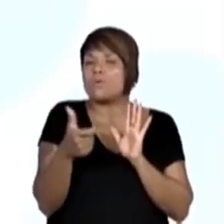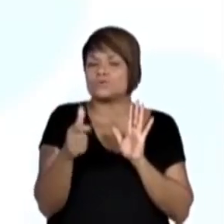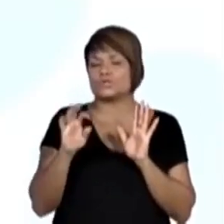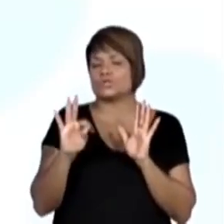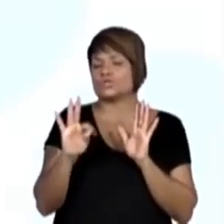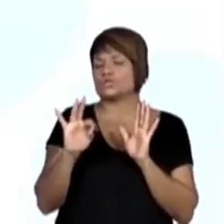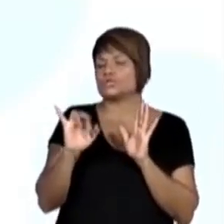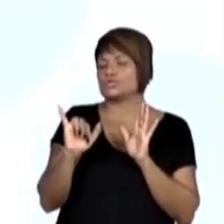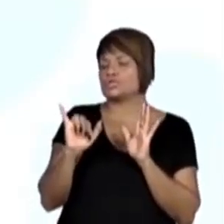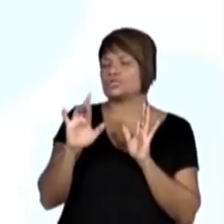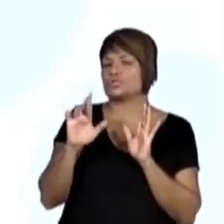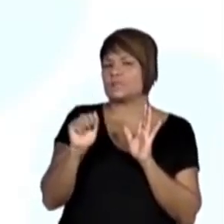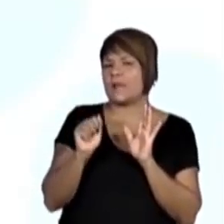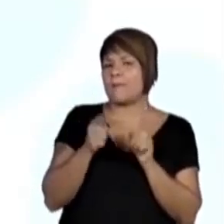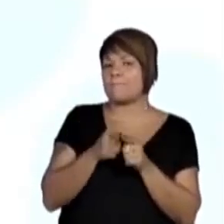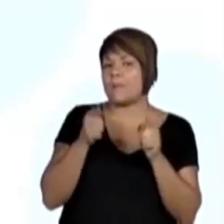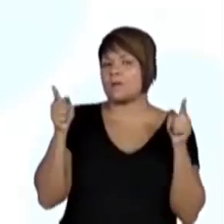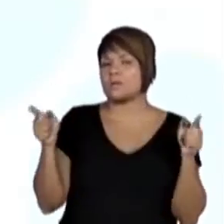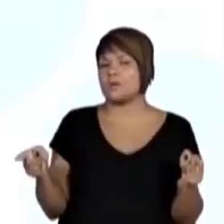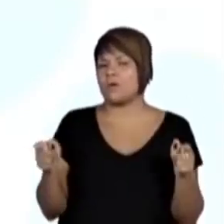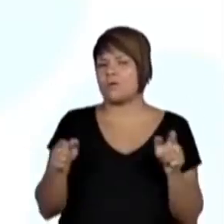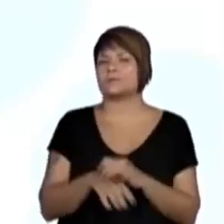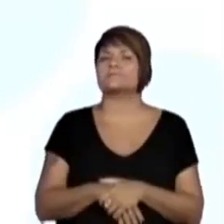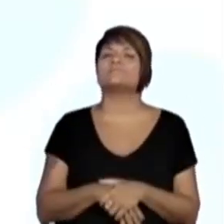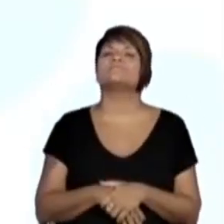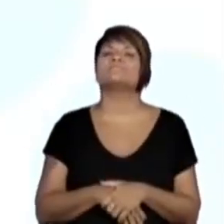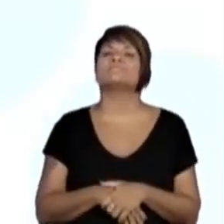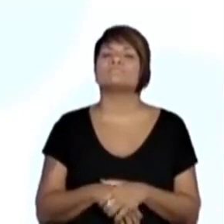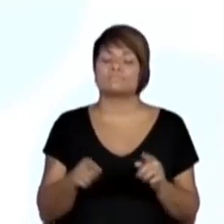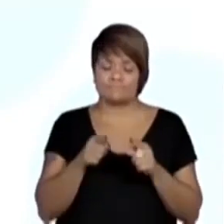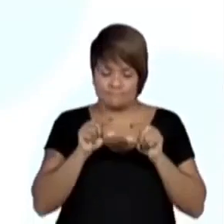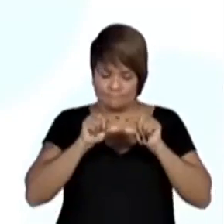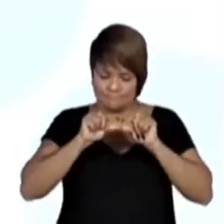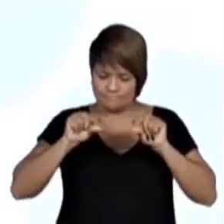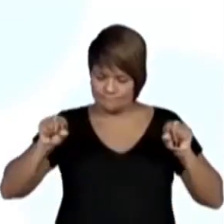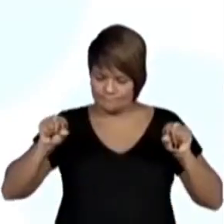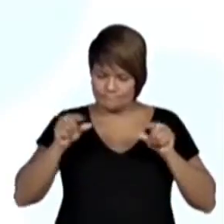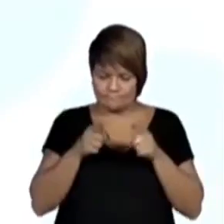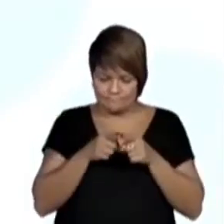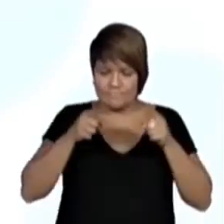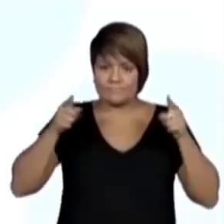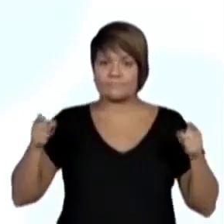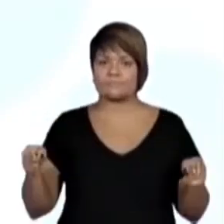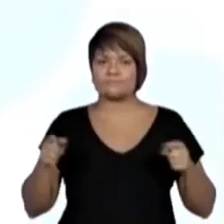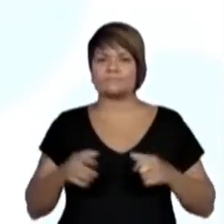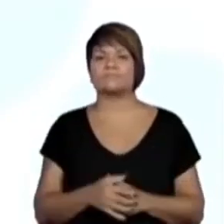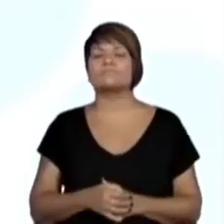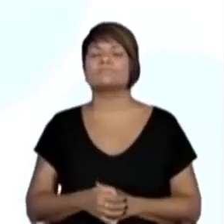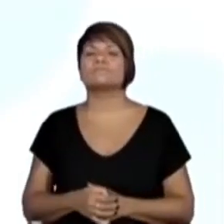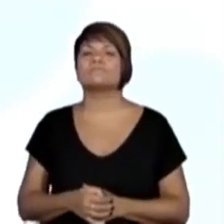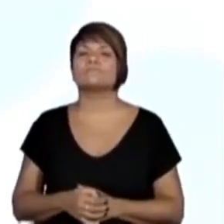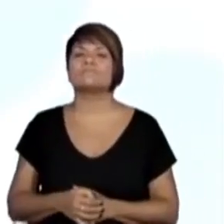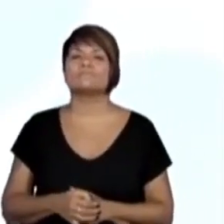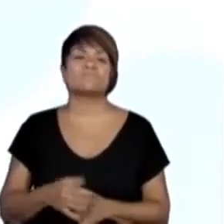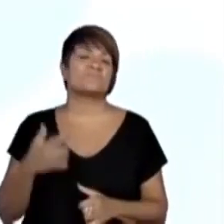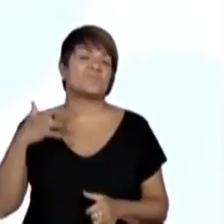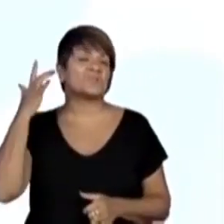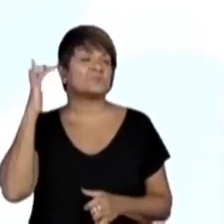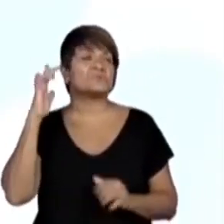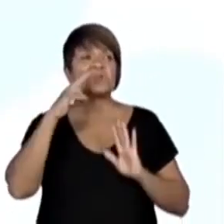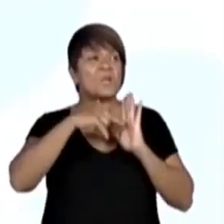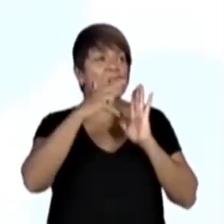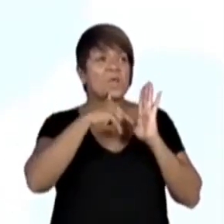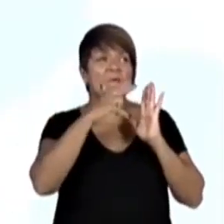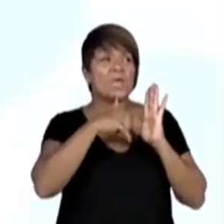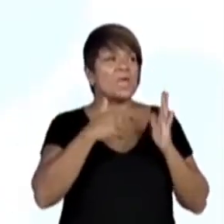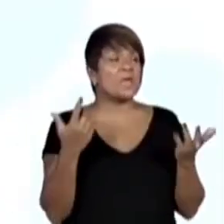tira maior. Será que é difícil localizar palavras no texto? Eu não sei ler ainda,